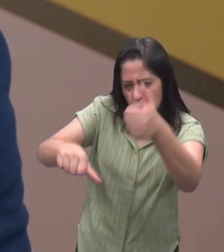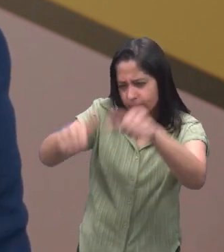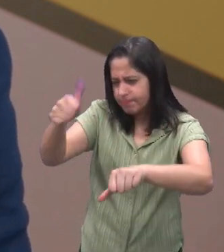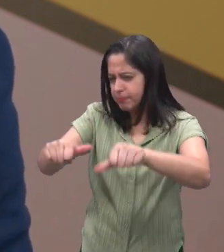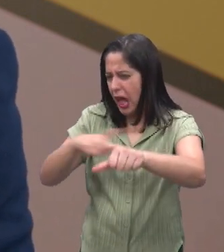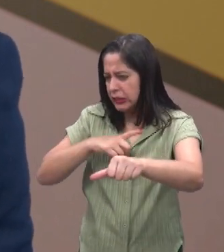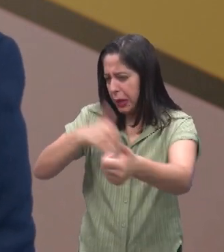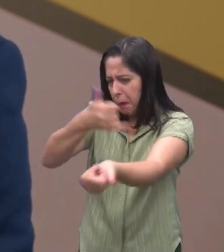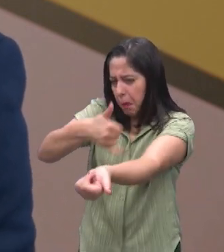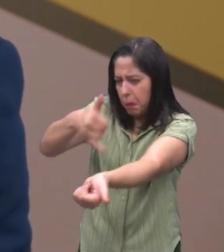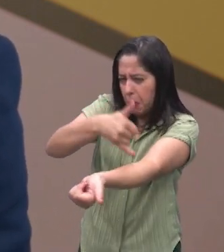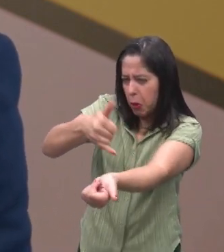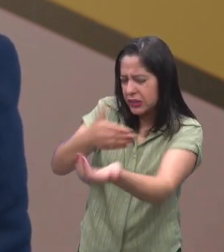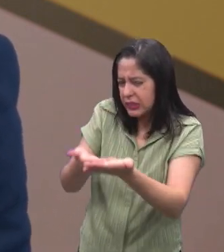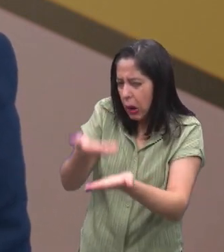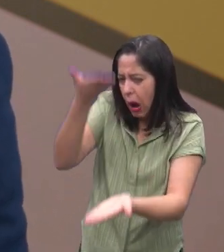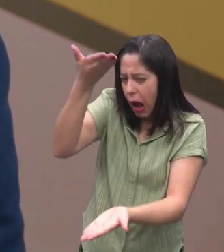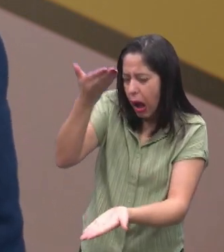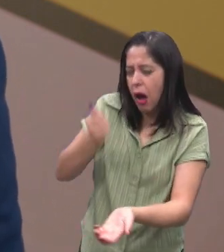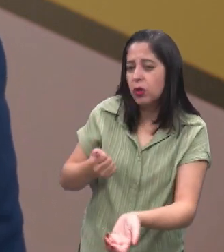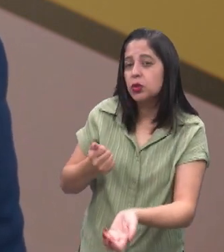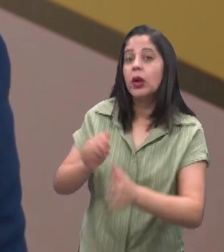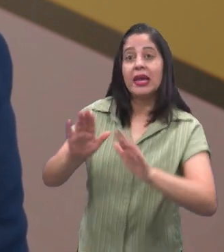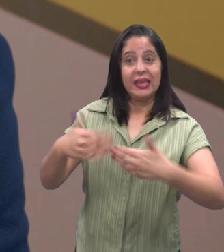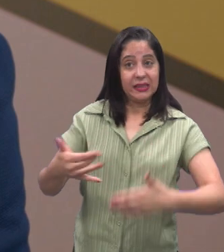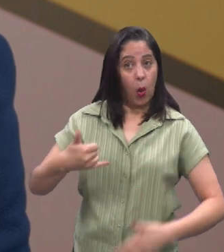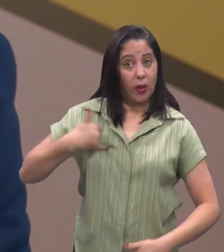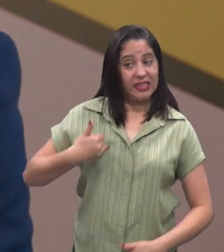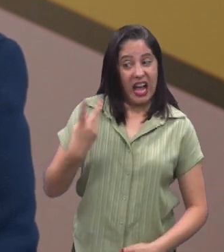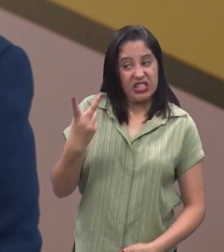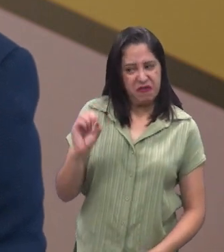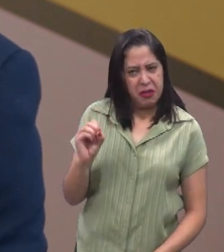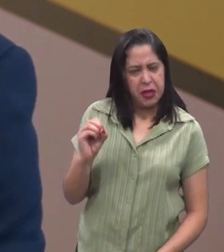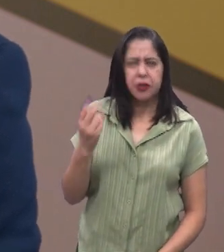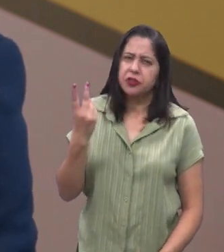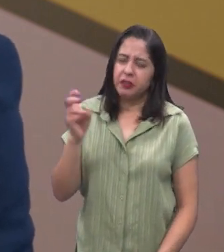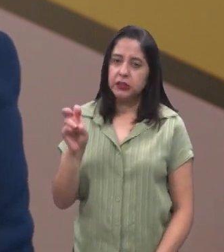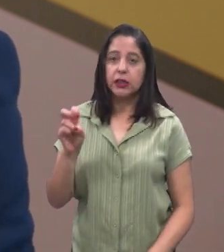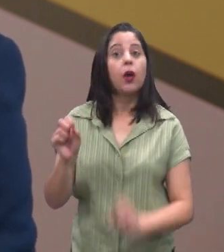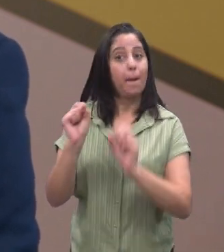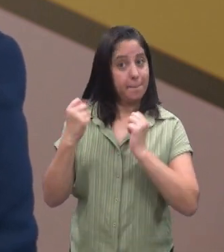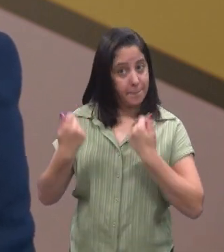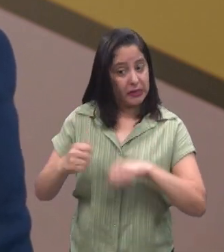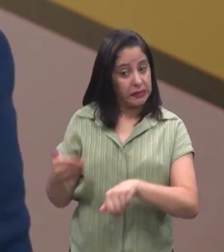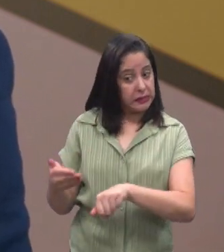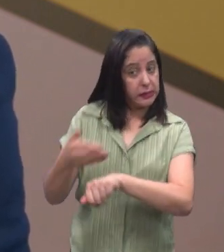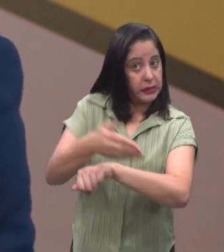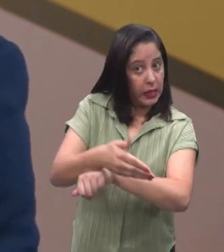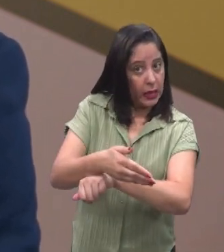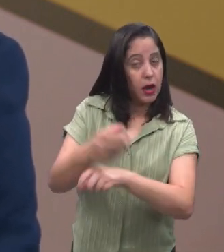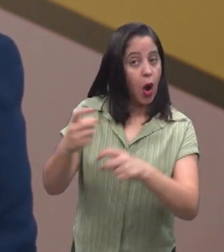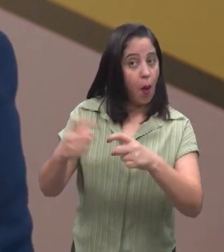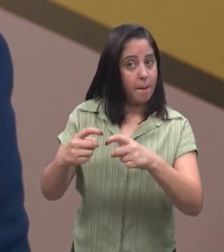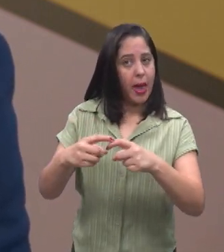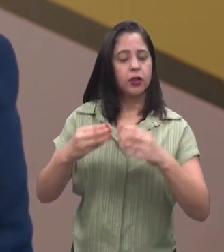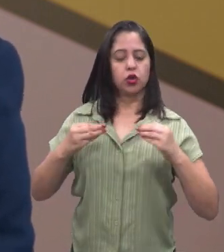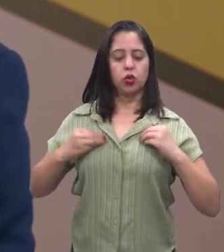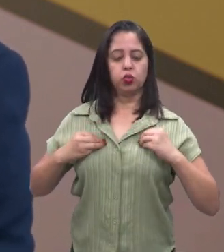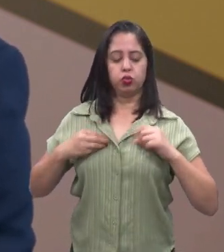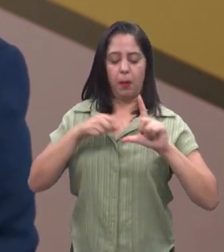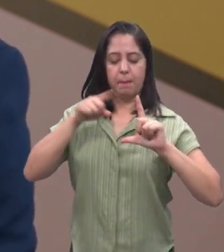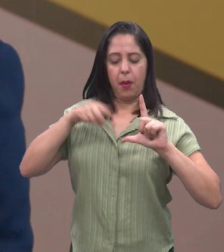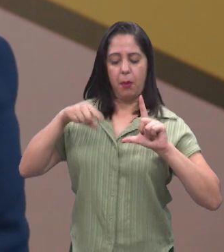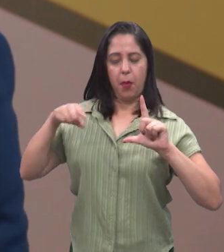alto. Então, a partir dos 20, 25 anos é bom já ter um primeiro apanhado. E a partir daí, periodicamente, a depender do risco, você